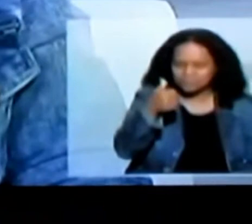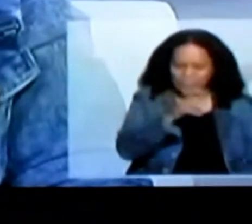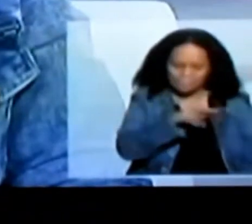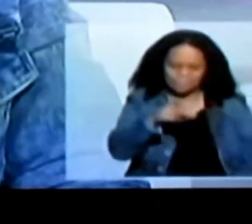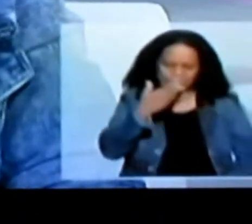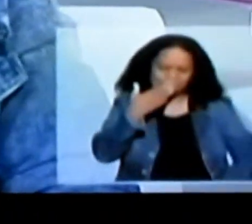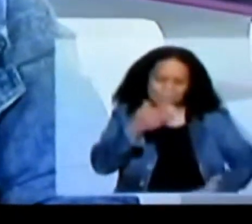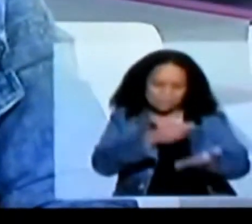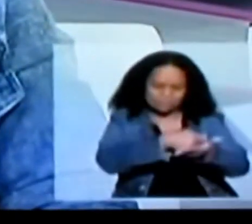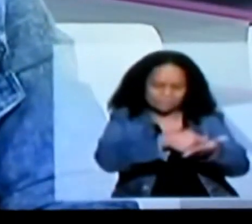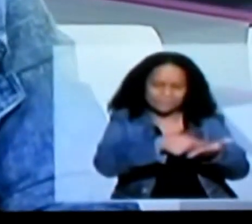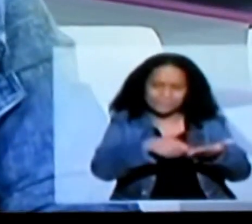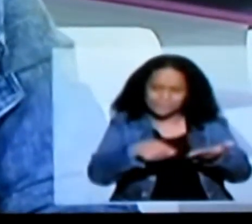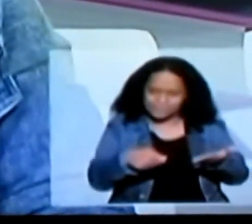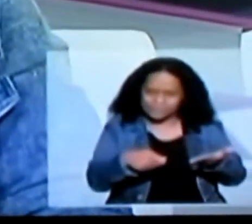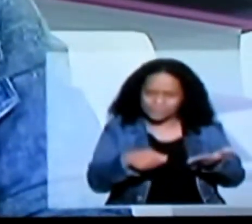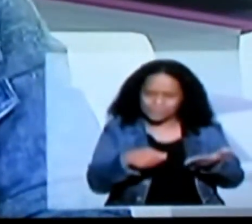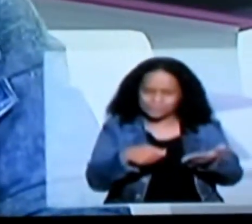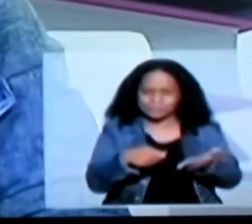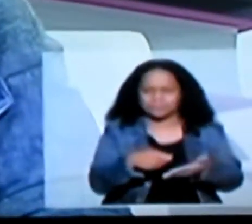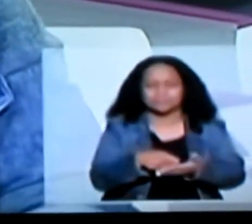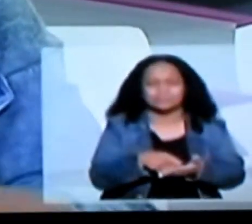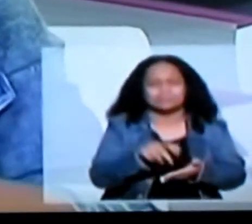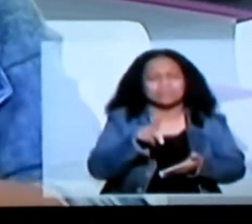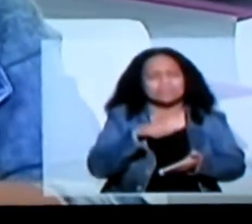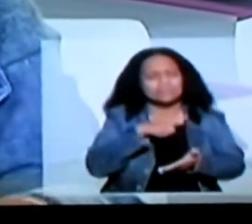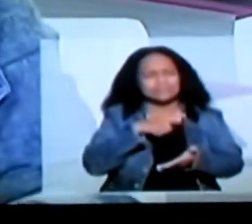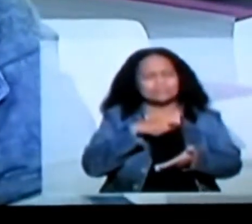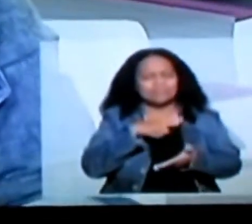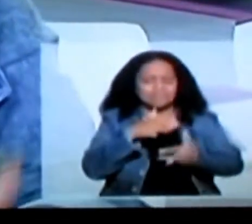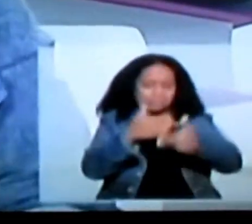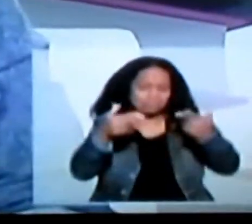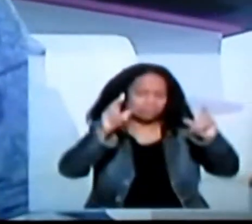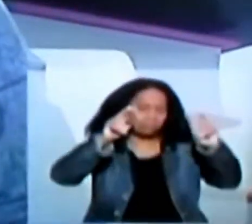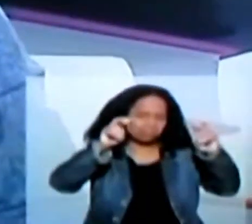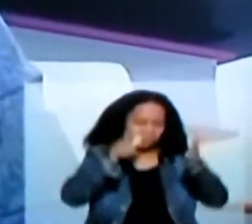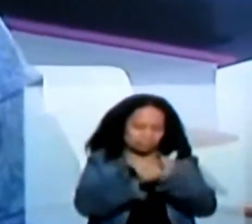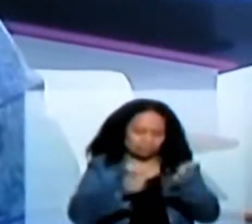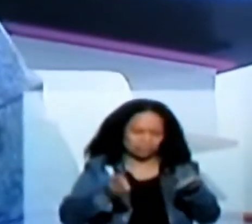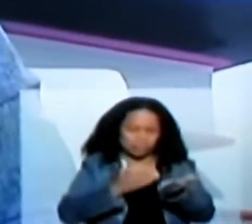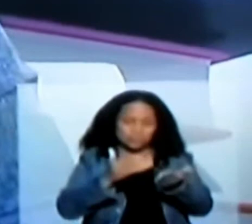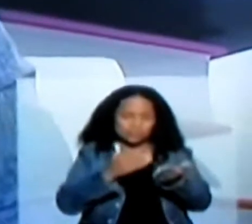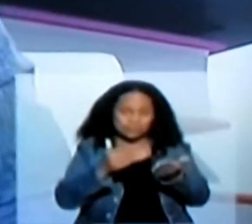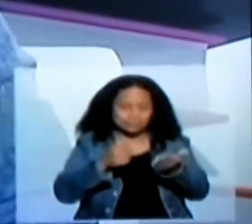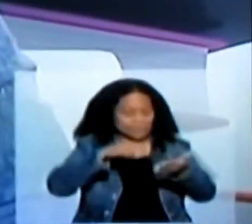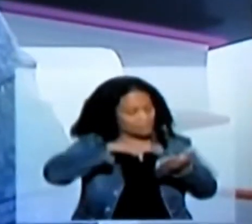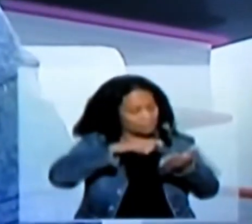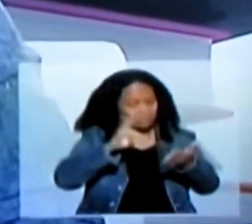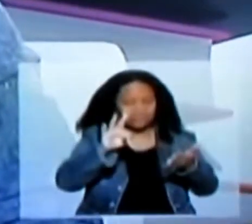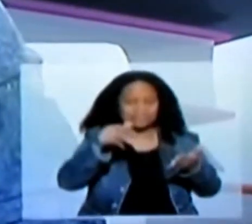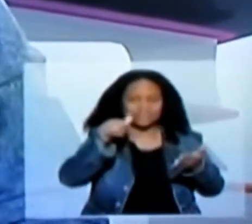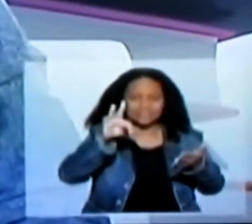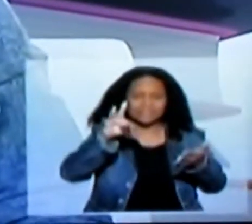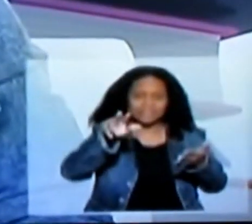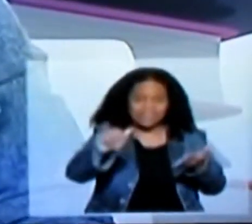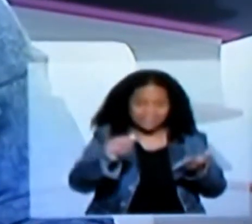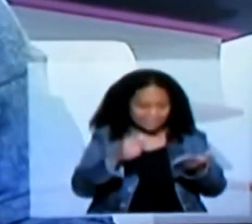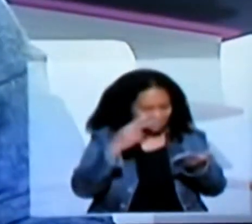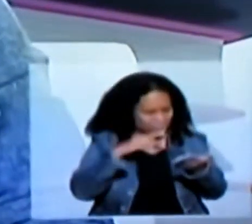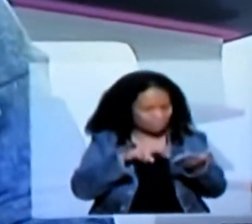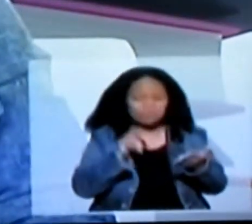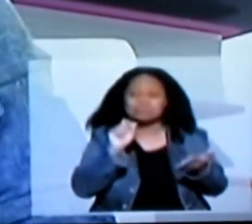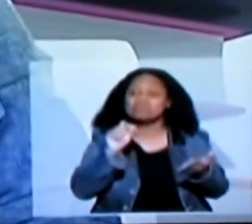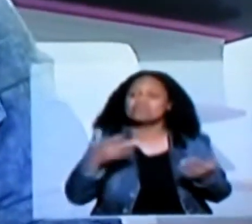pediu para a gente fazer uma redação que tivesse algum tema de algum livro. Aí eu li um livro da Thalita Rebouças.